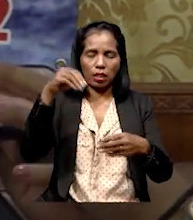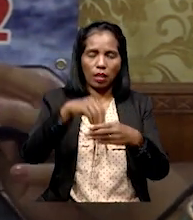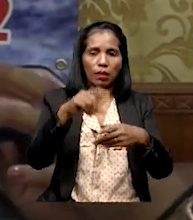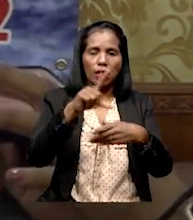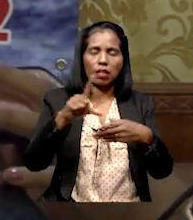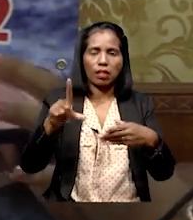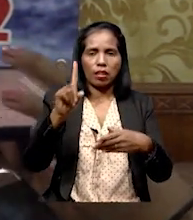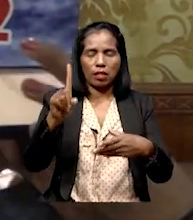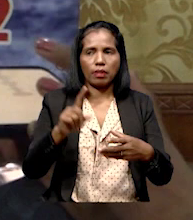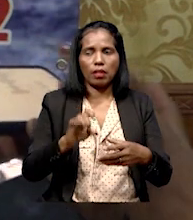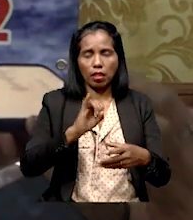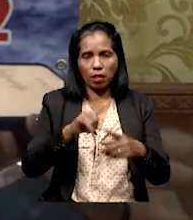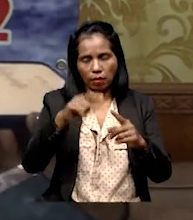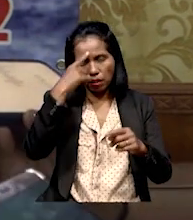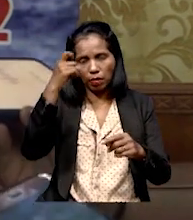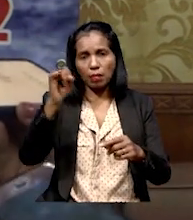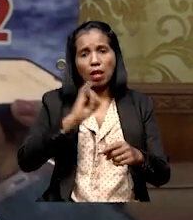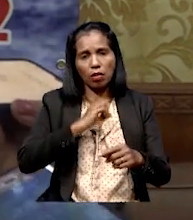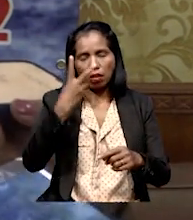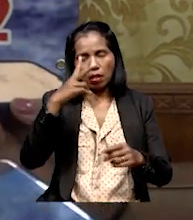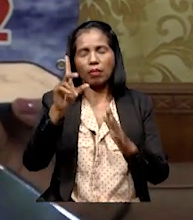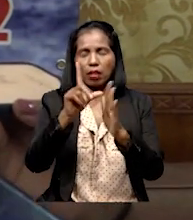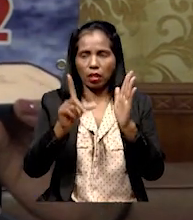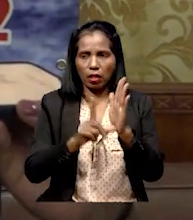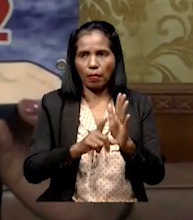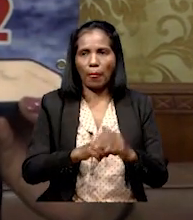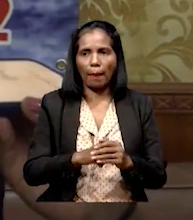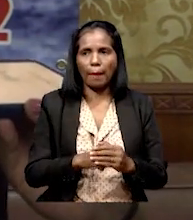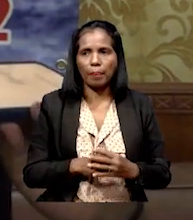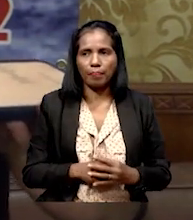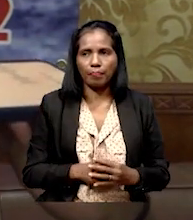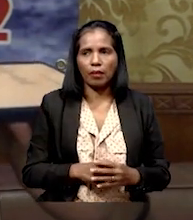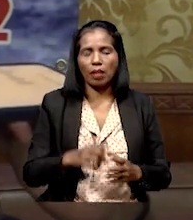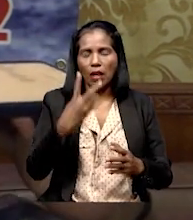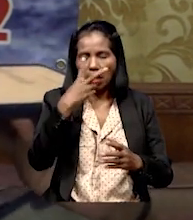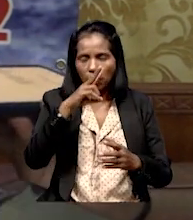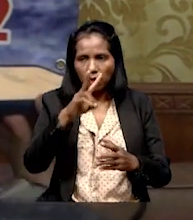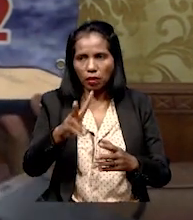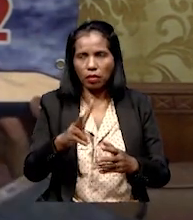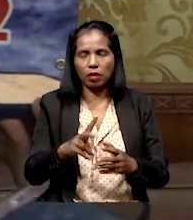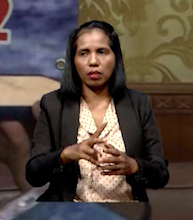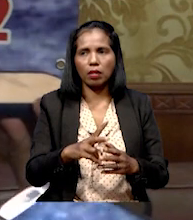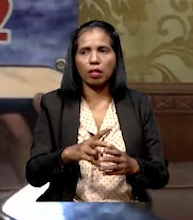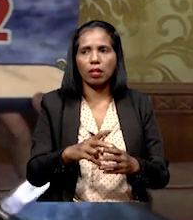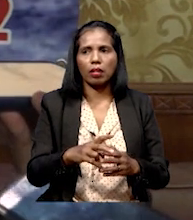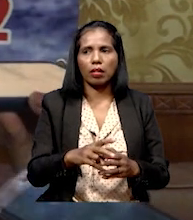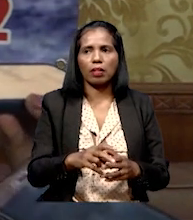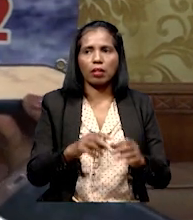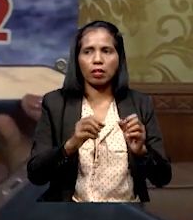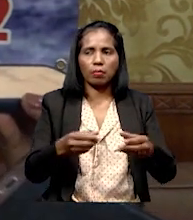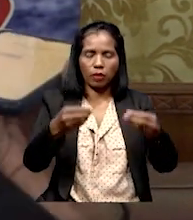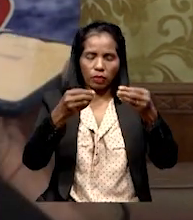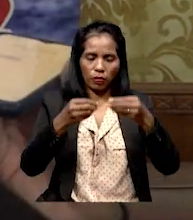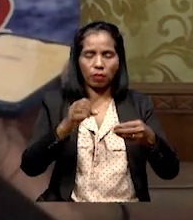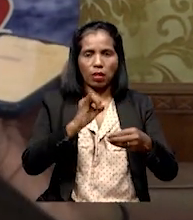mak hau hare lei lei ne. Tamahuni hau sebe reunifika hau nie ba asorsira, perpes fo masukan